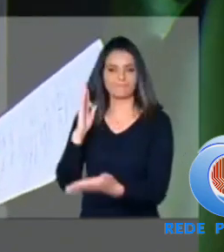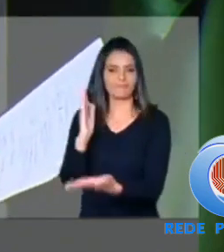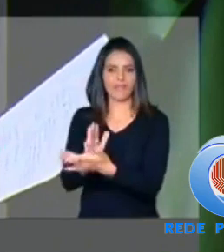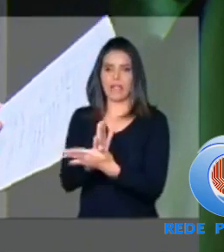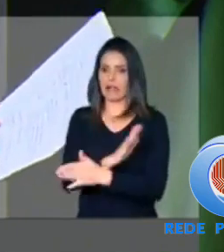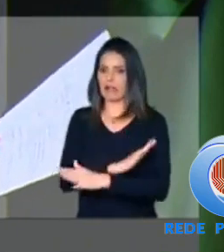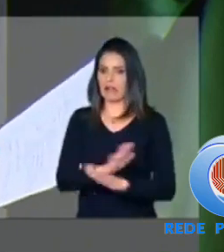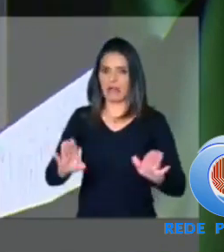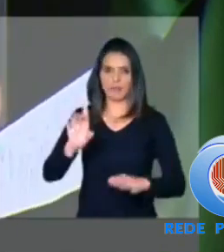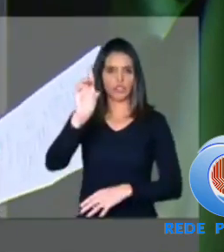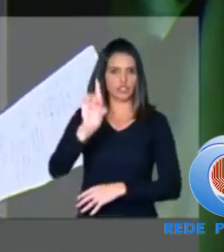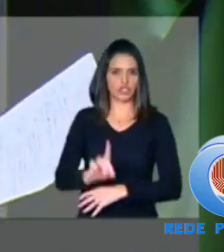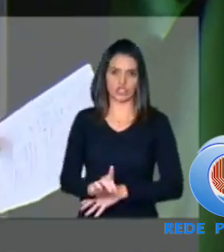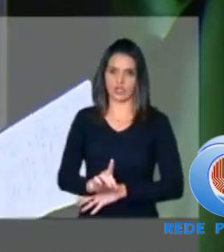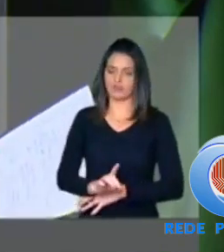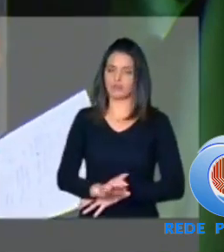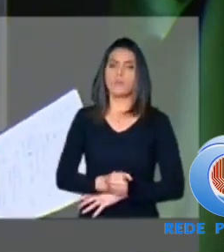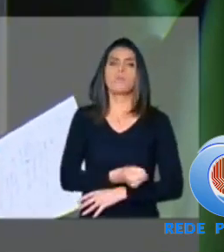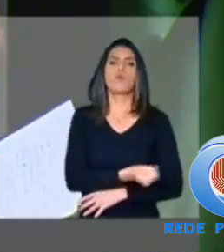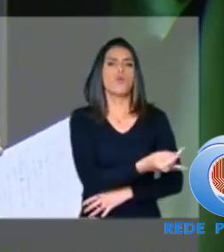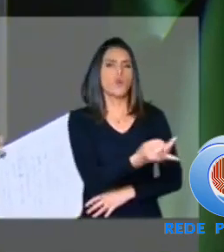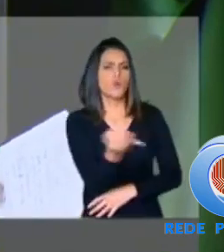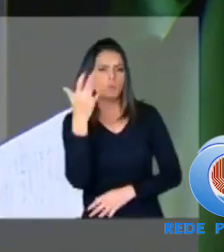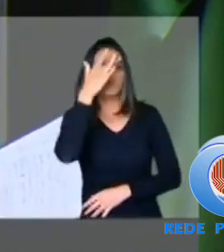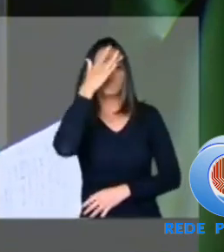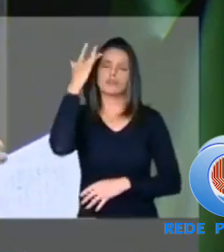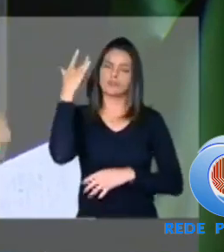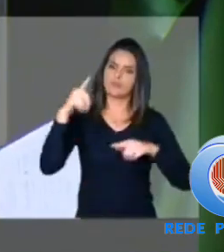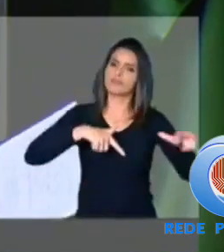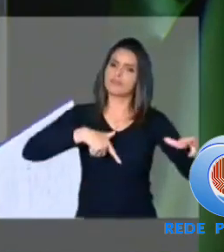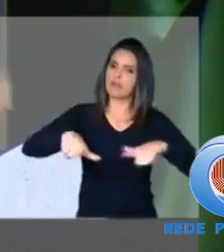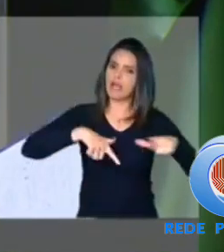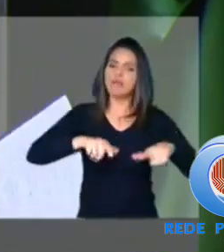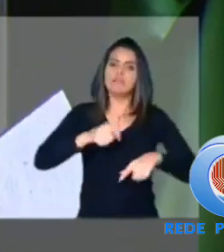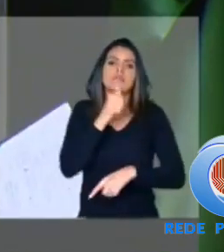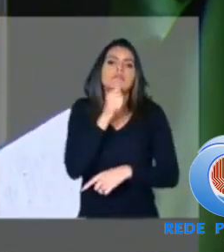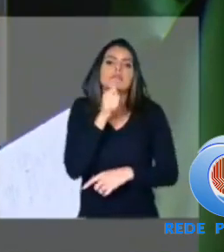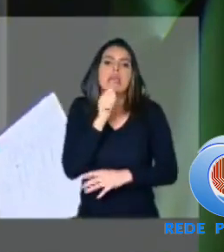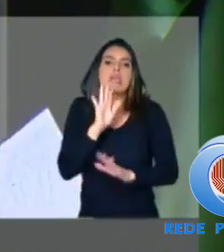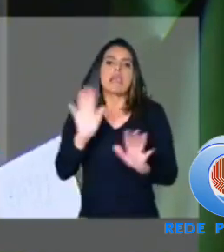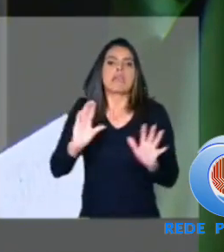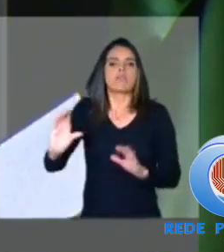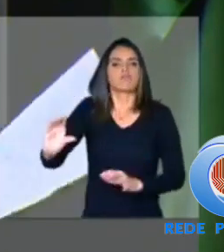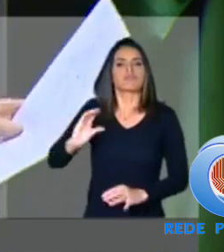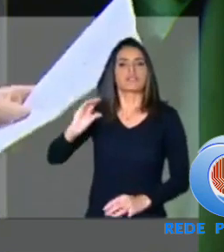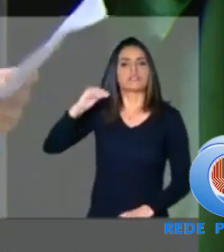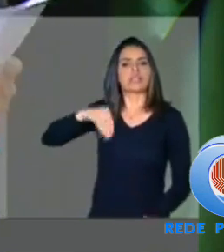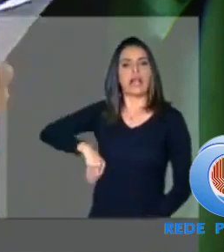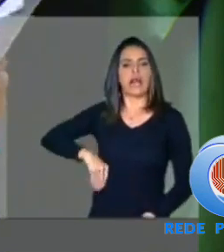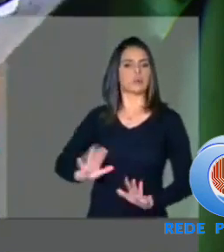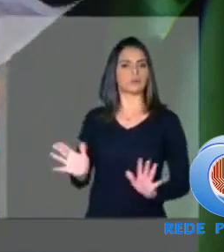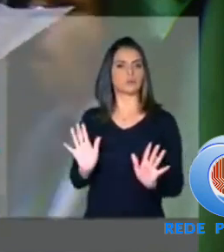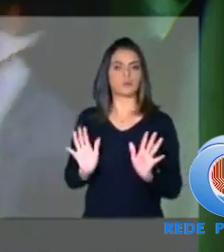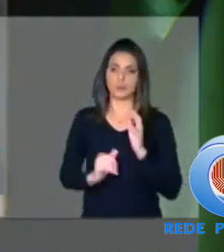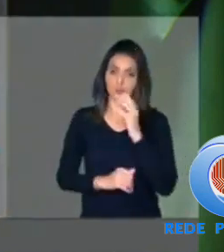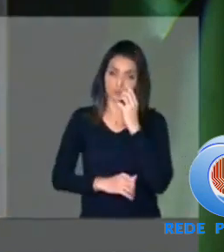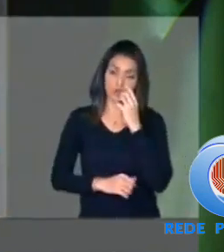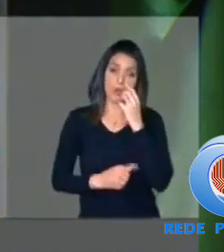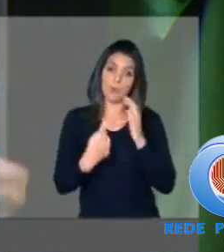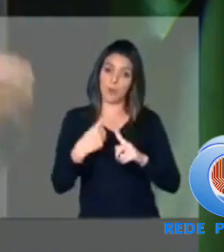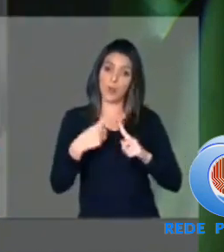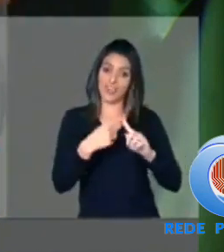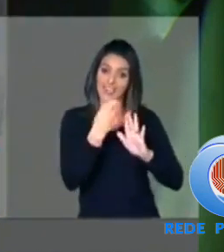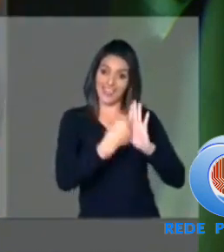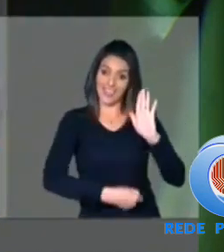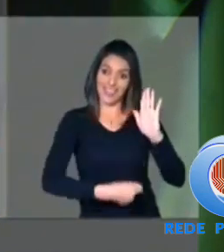direito. Muitos trabalhadores ficarão sem receber seus créditos. Isto aqui, na